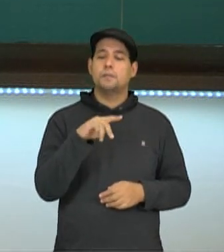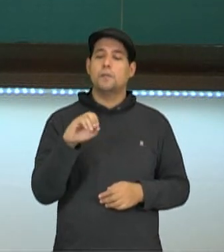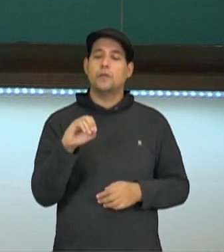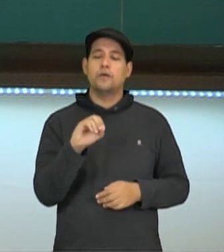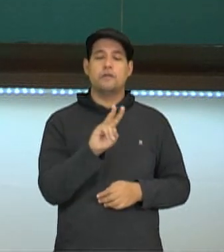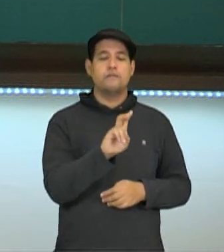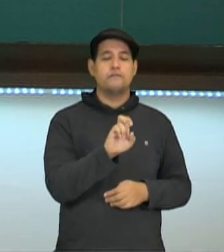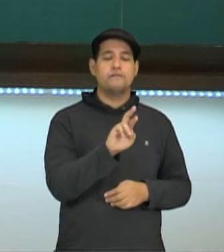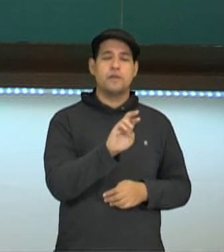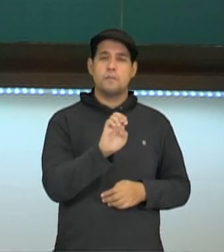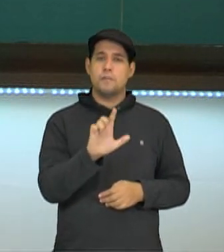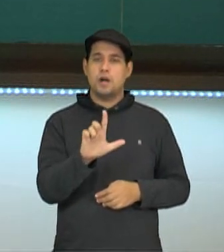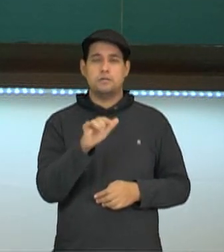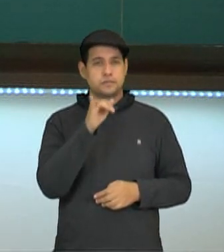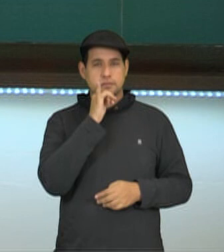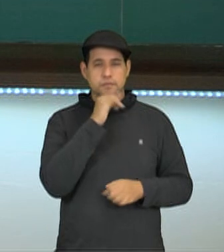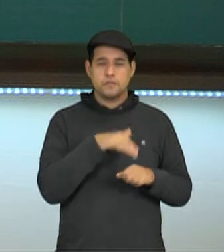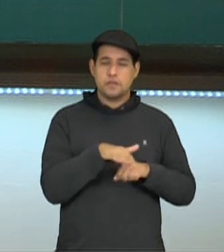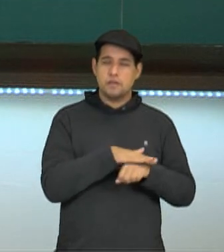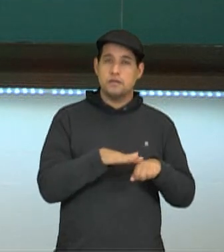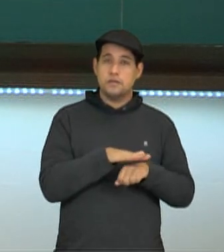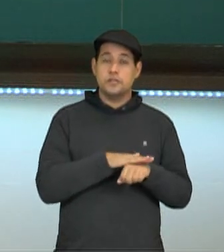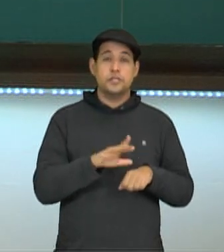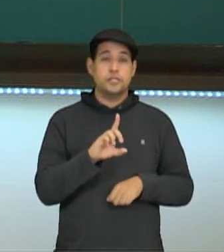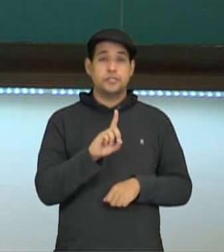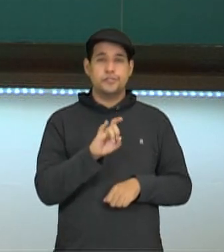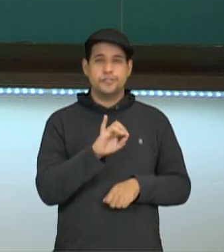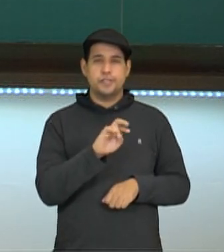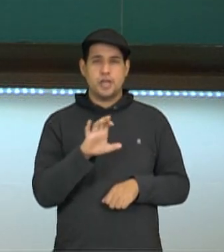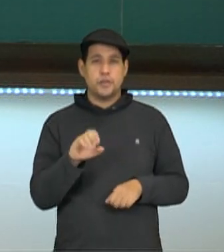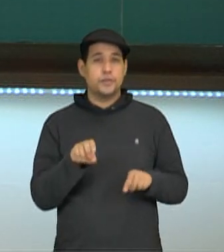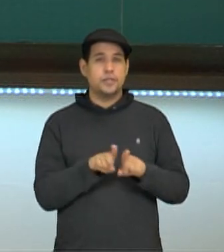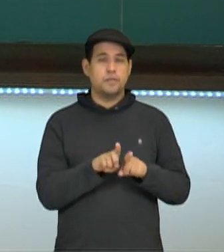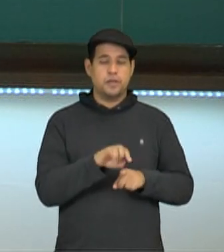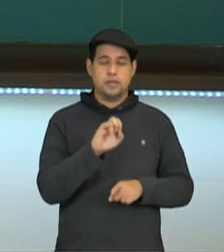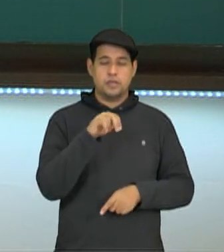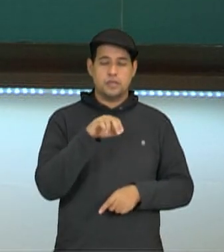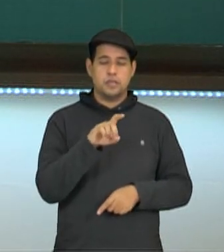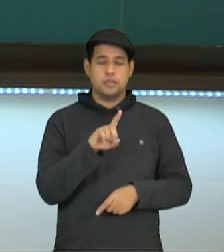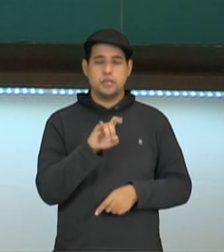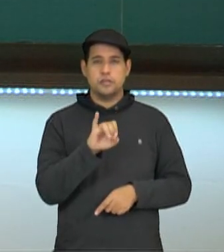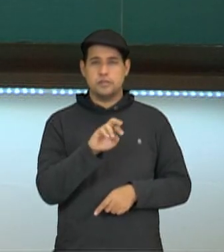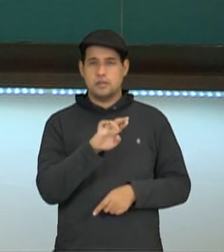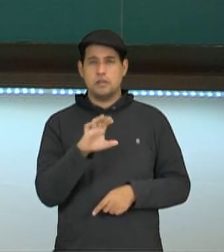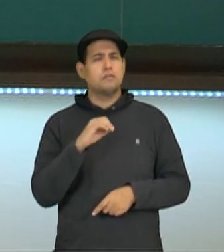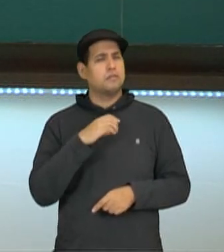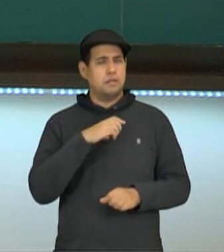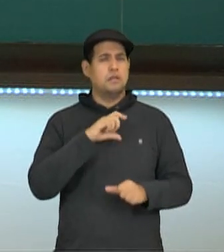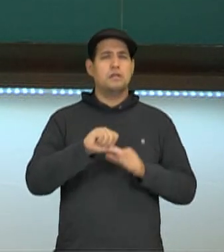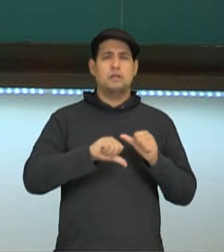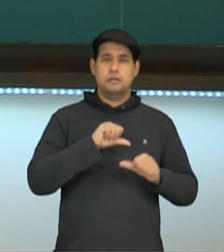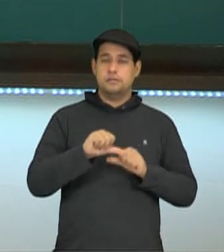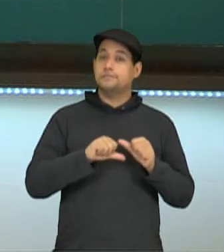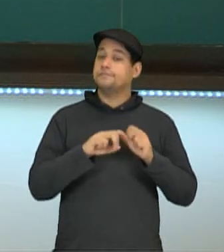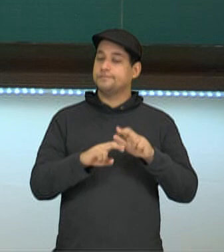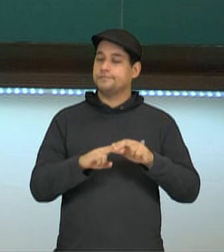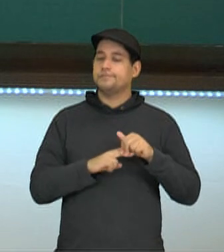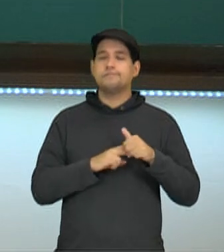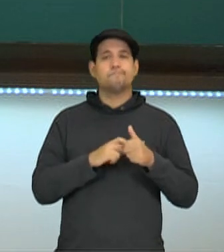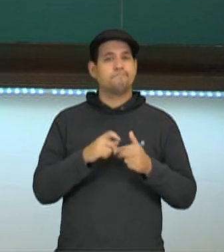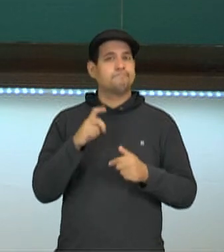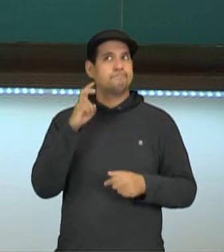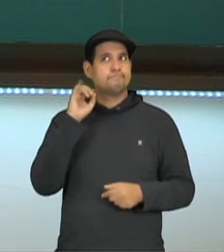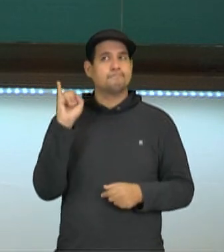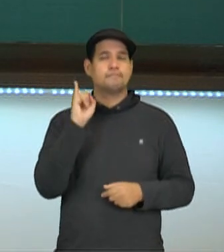das frases do discurso direto para o indireto, há uma mudança nos tempos verbais, por isso que é interessante